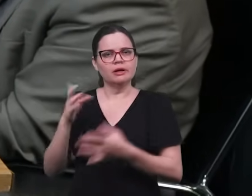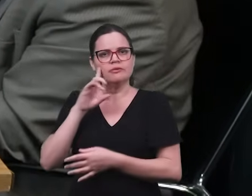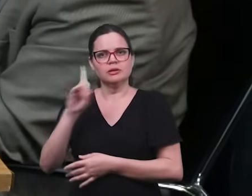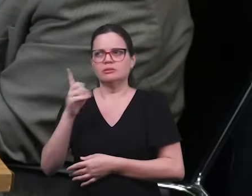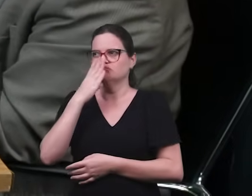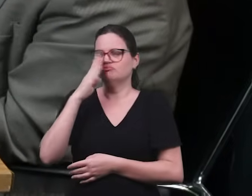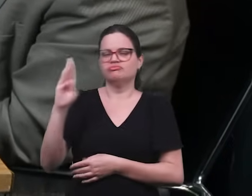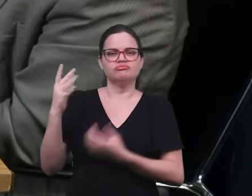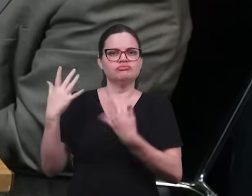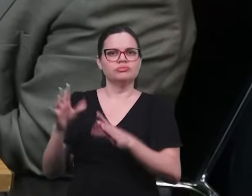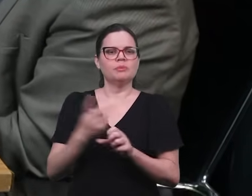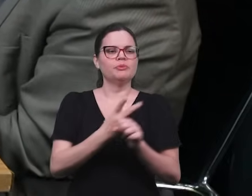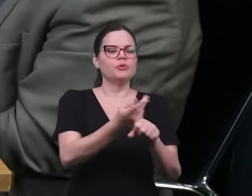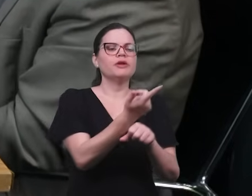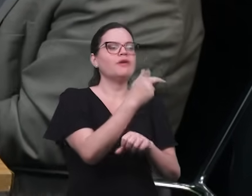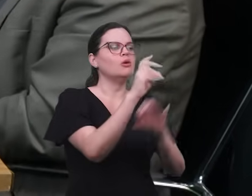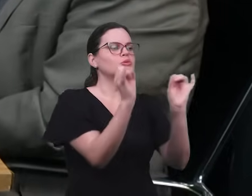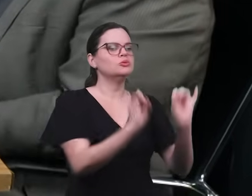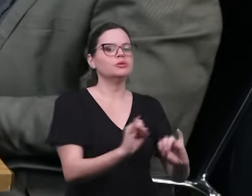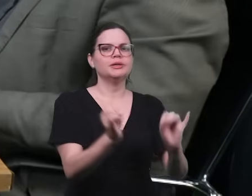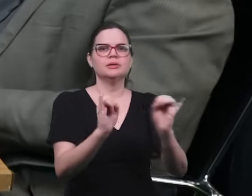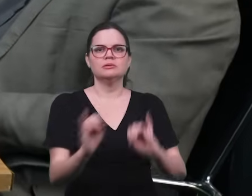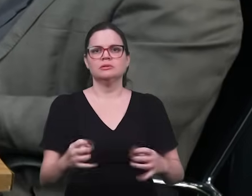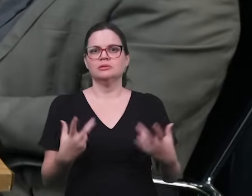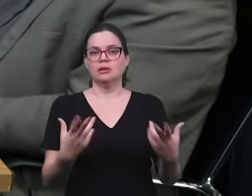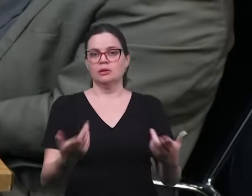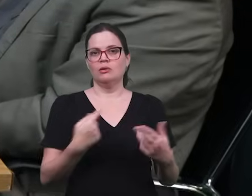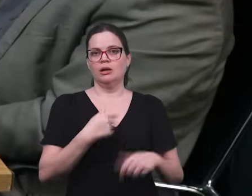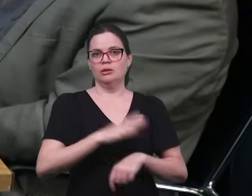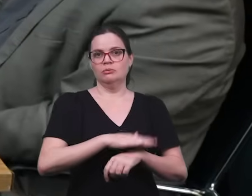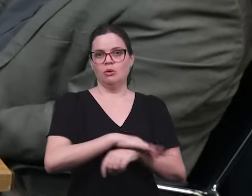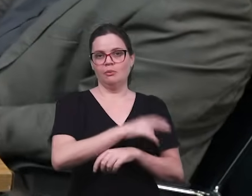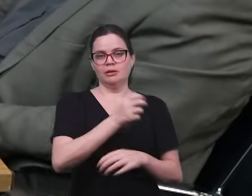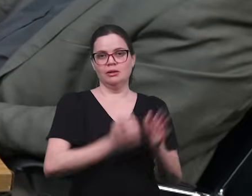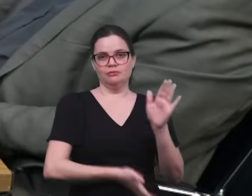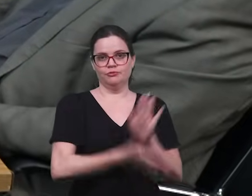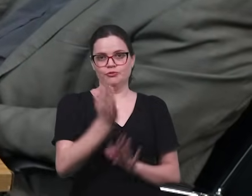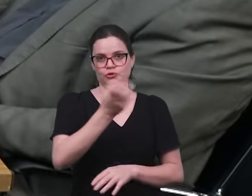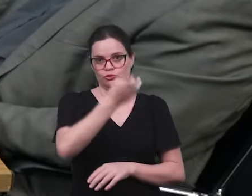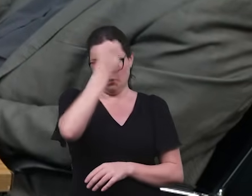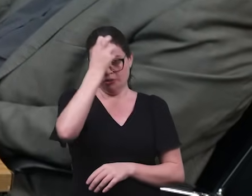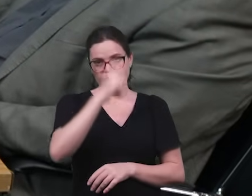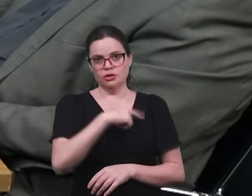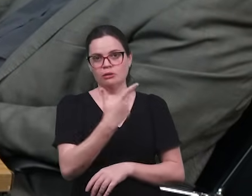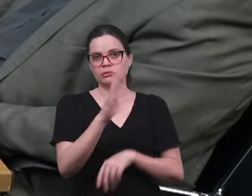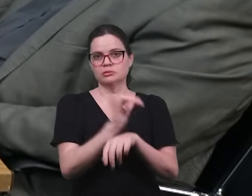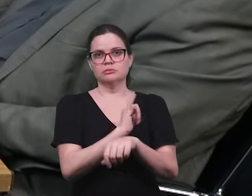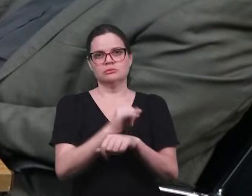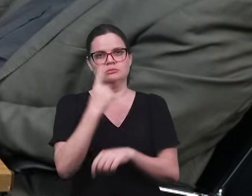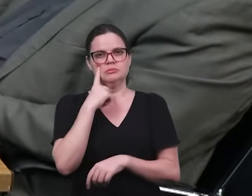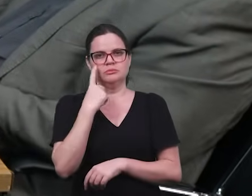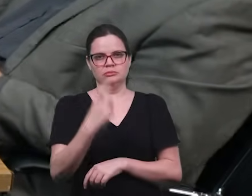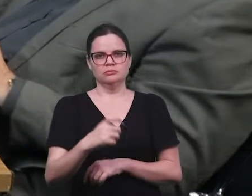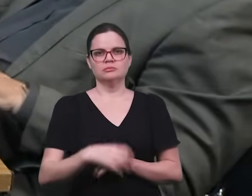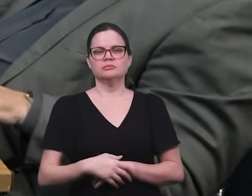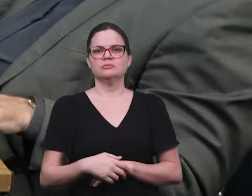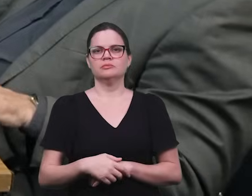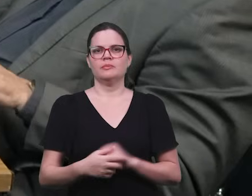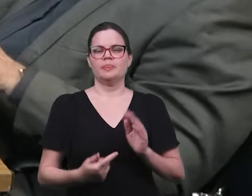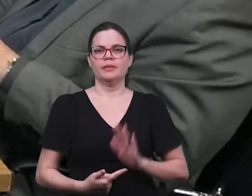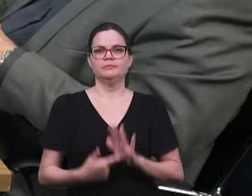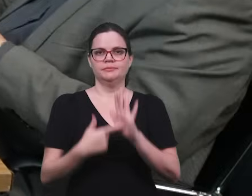que recusava, buscava outras alternativas, como na saída lá do Egito fizeram. Né? Então é muito interessante isso aí,